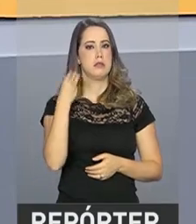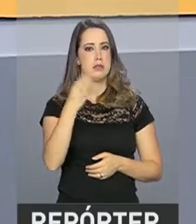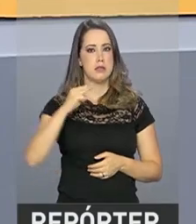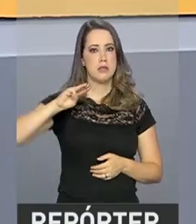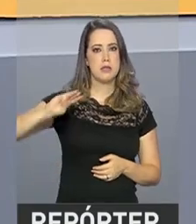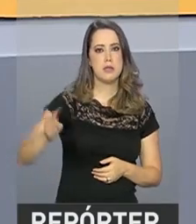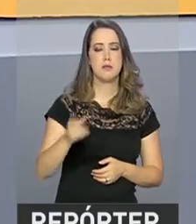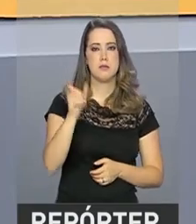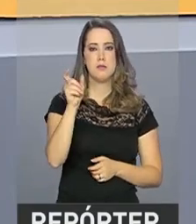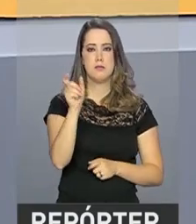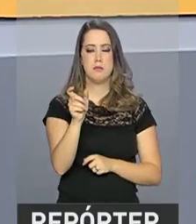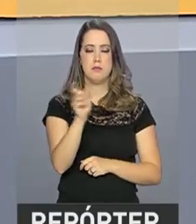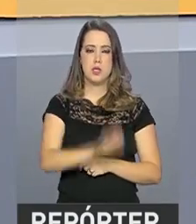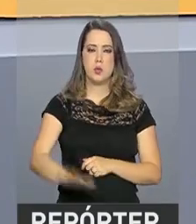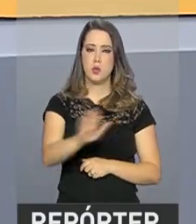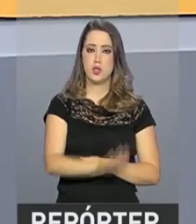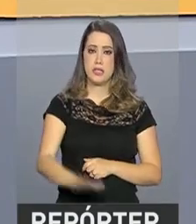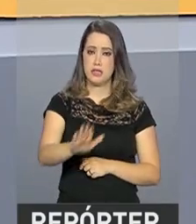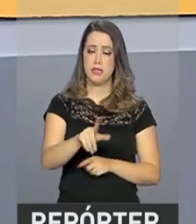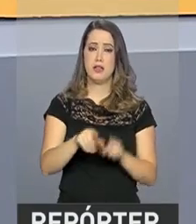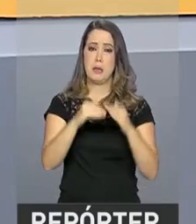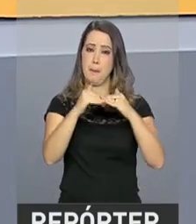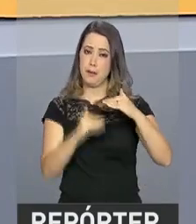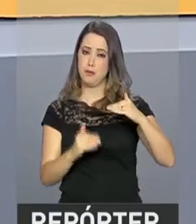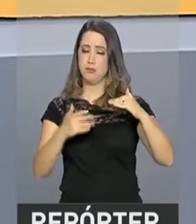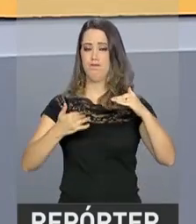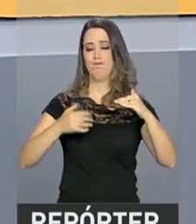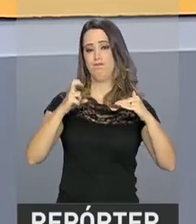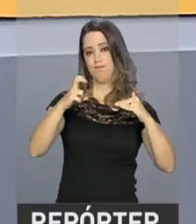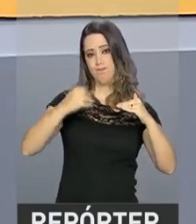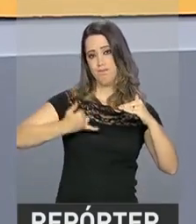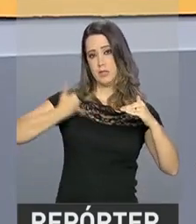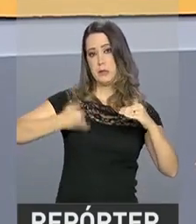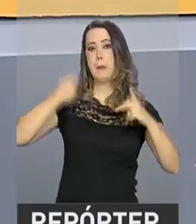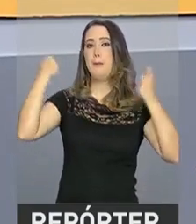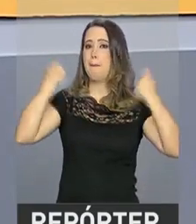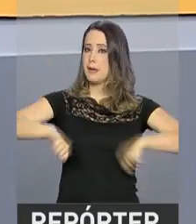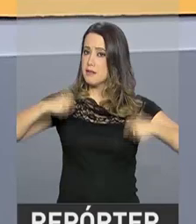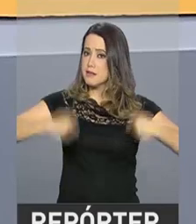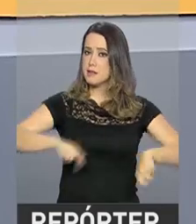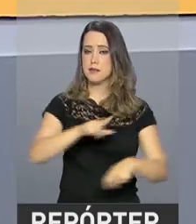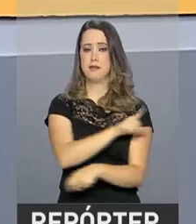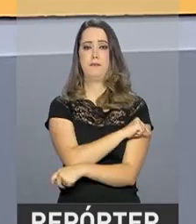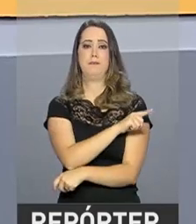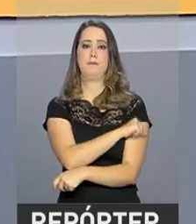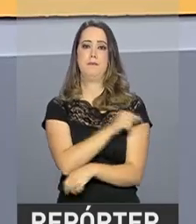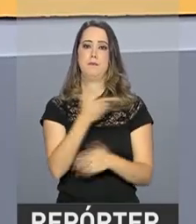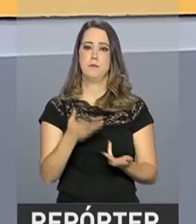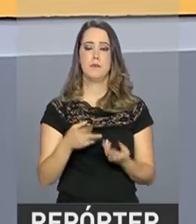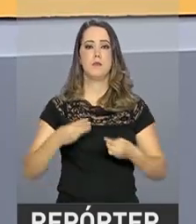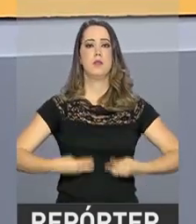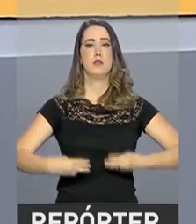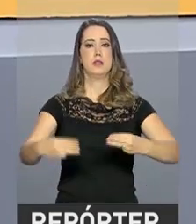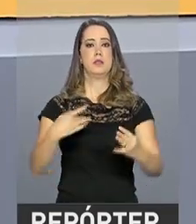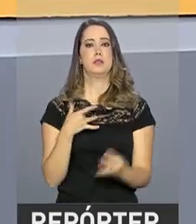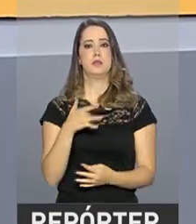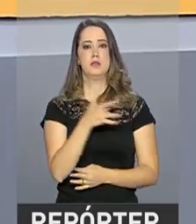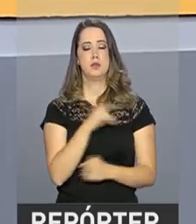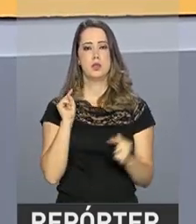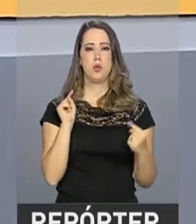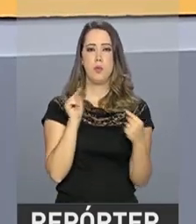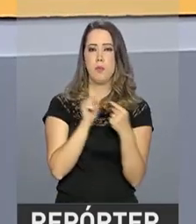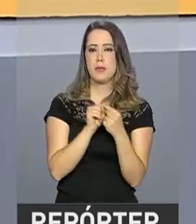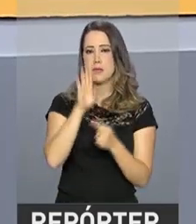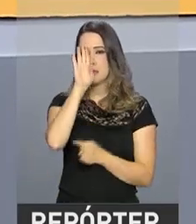e 600 mil crianças menores de cinco anos ainda não foram vacinadas segundo o ministério da saúde este é o grupo prioritário